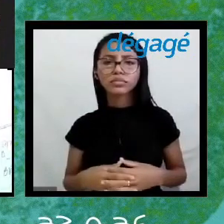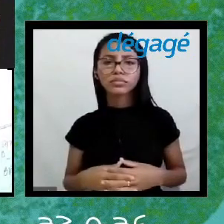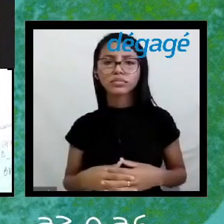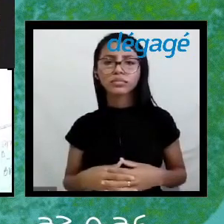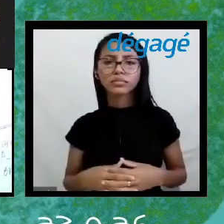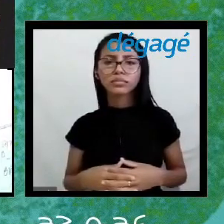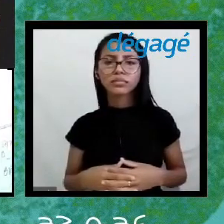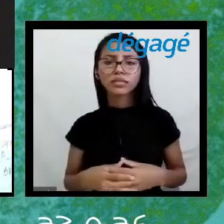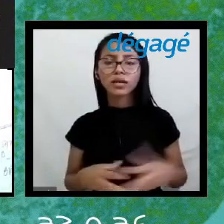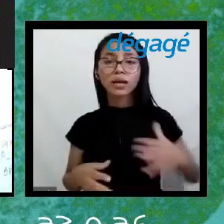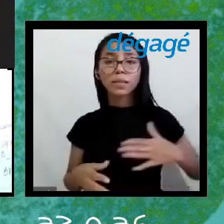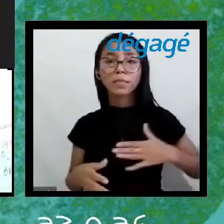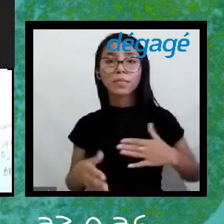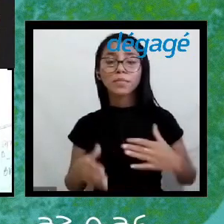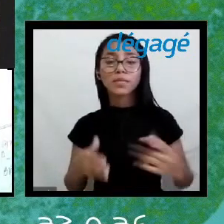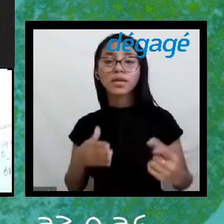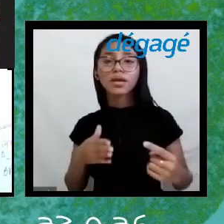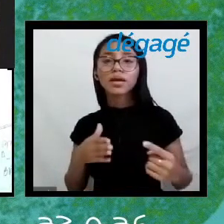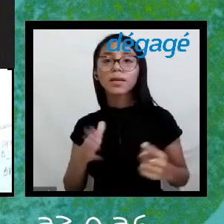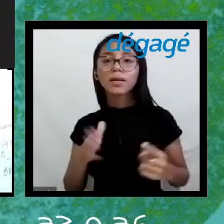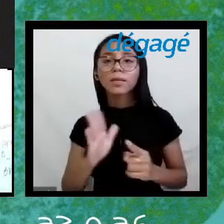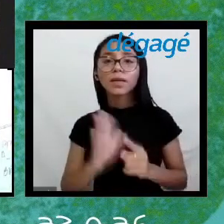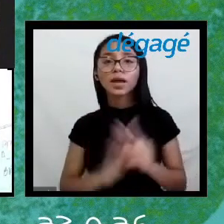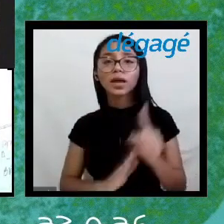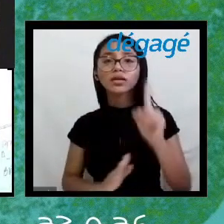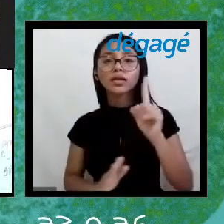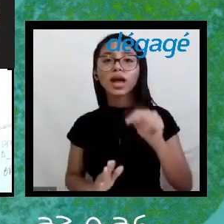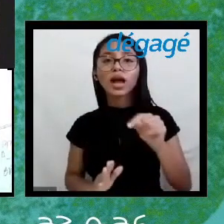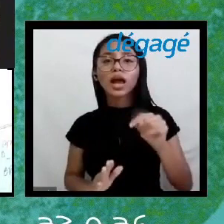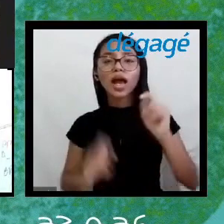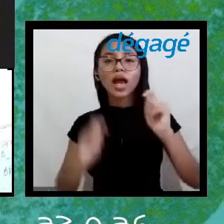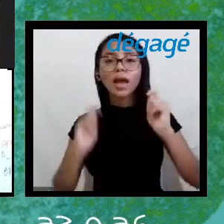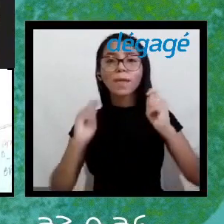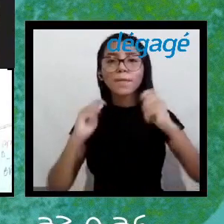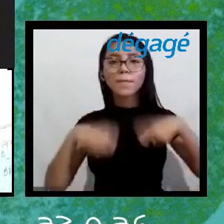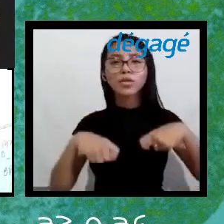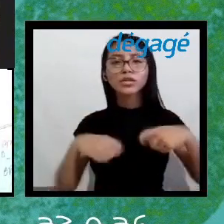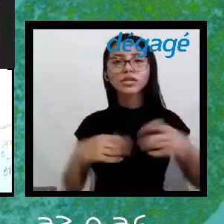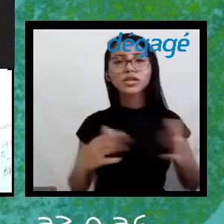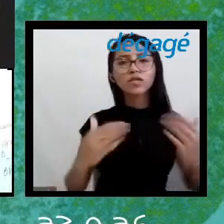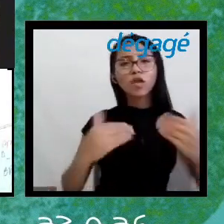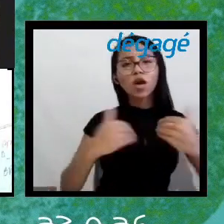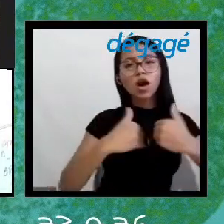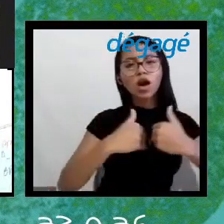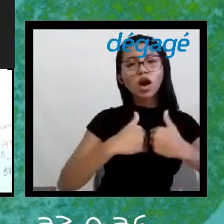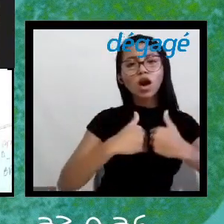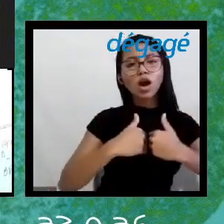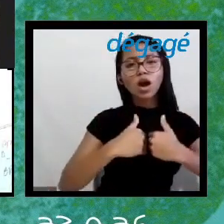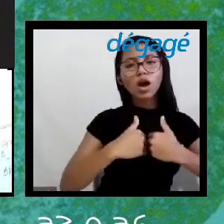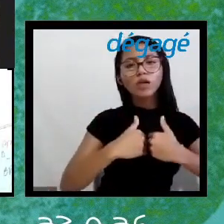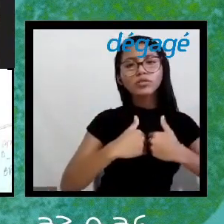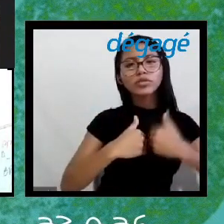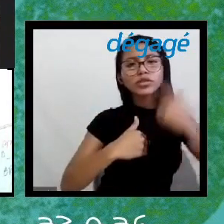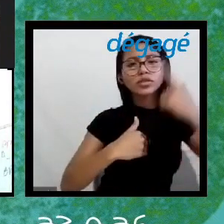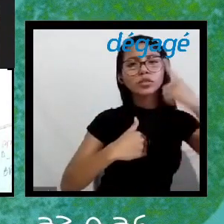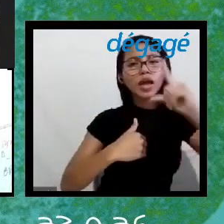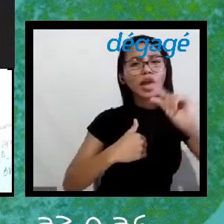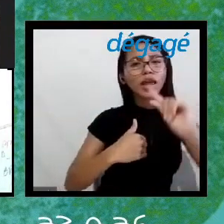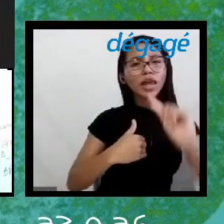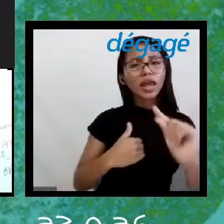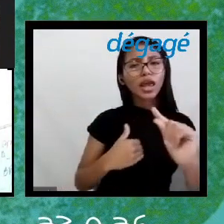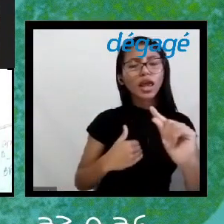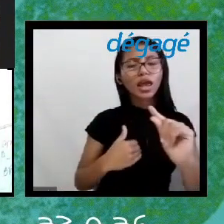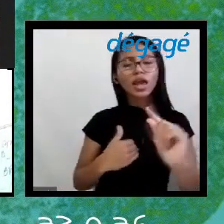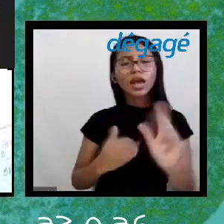definir o que é o autismo e quem é o autista? Essa eu deixo para vocês, não arrisco isso. É